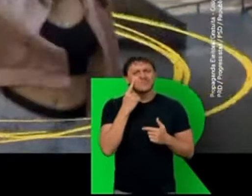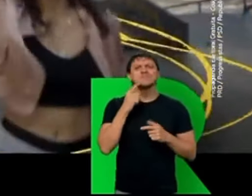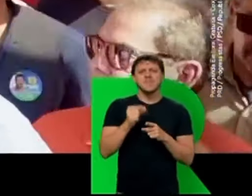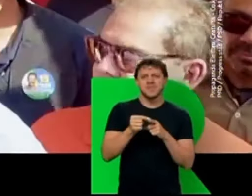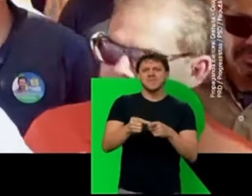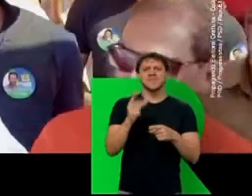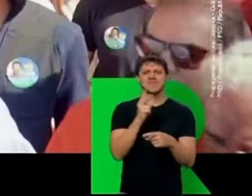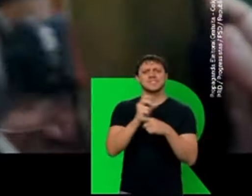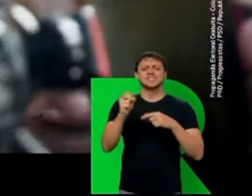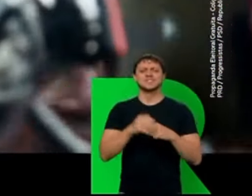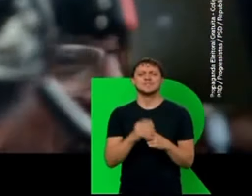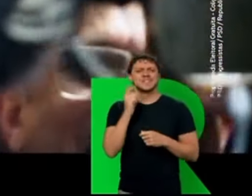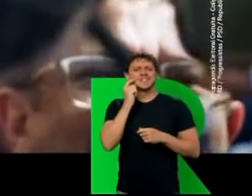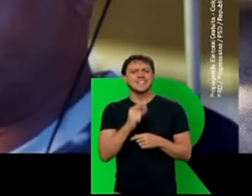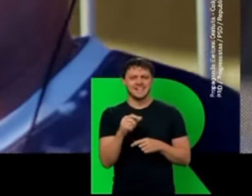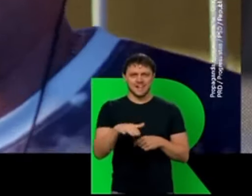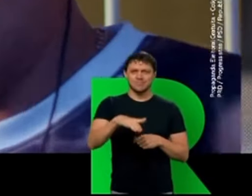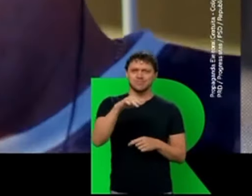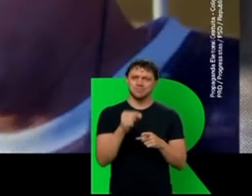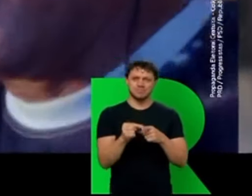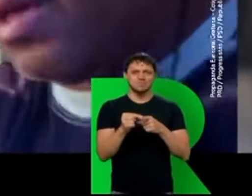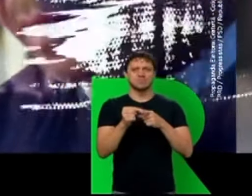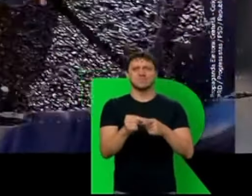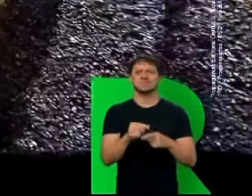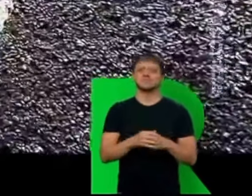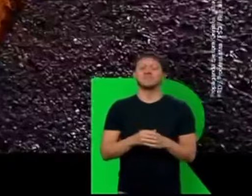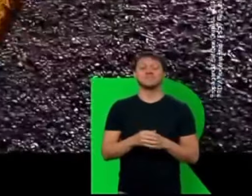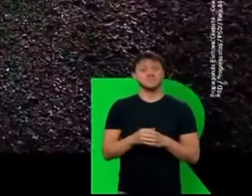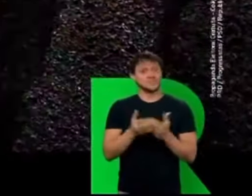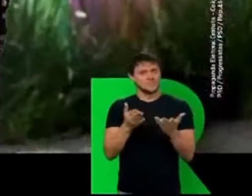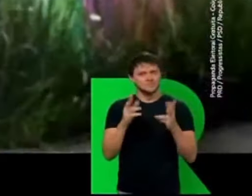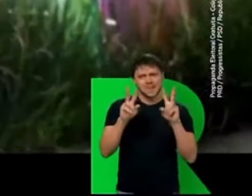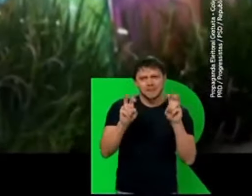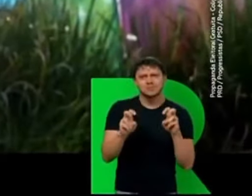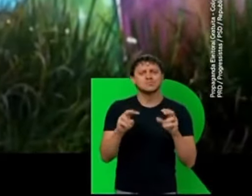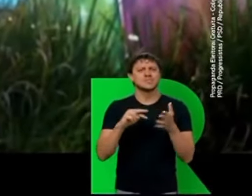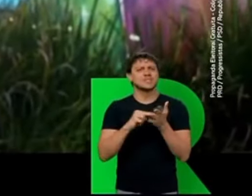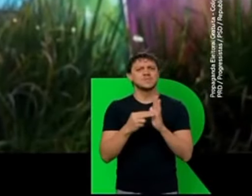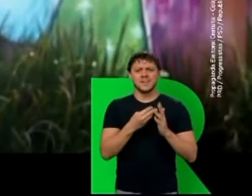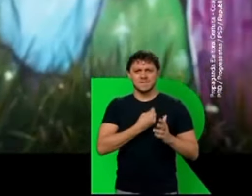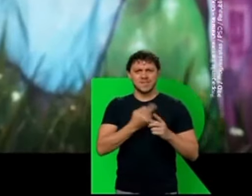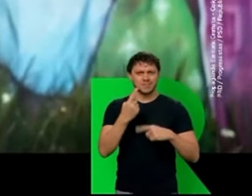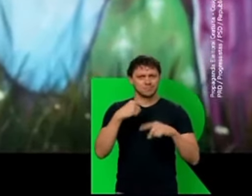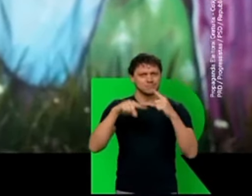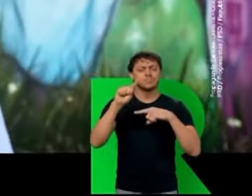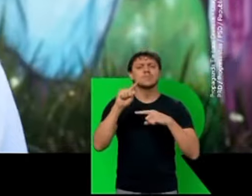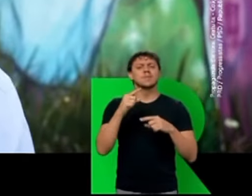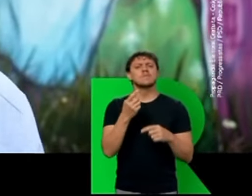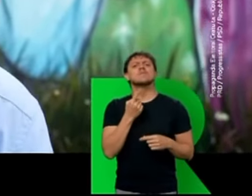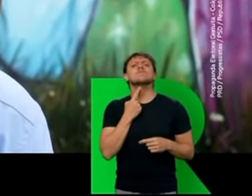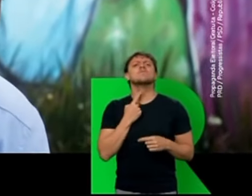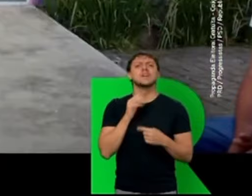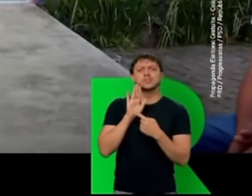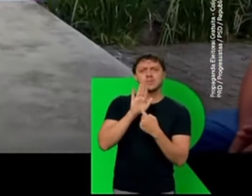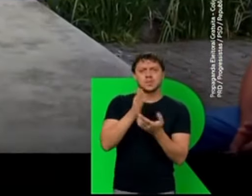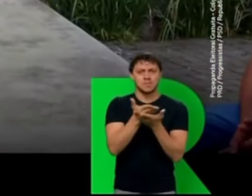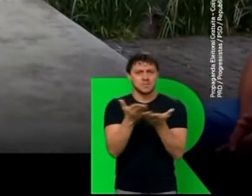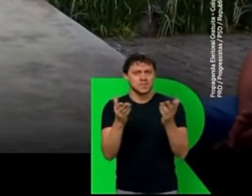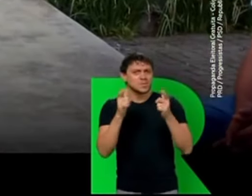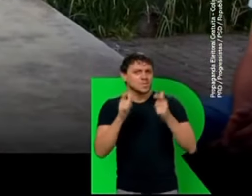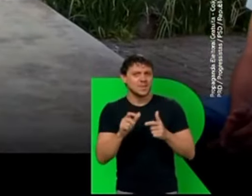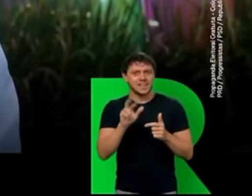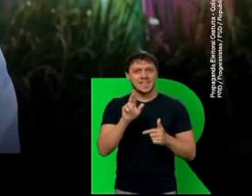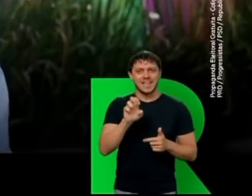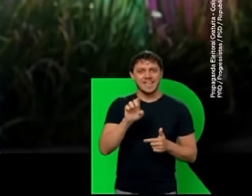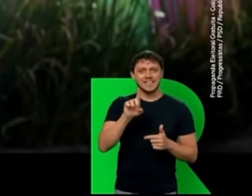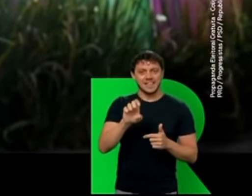a periferia venceu. Ricardo é cria da periferia. Já que o assunto é crescer da vida, eu queria mostrar para vocês o